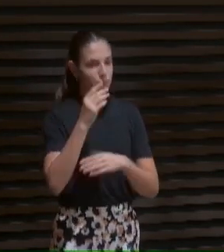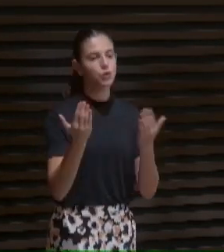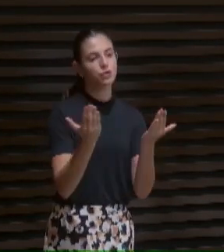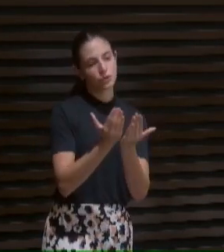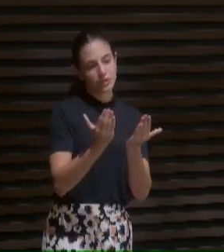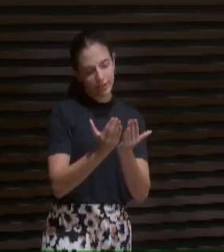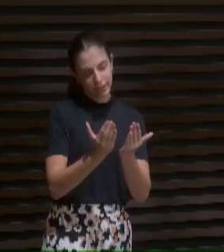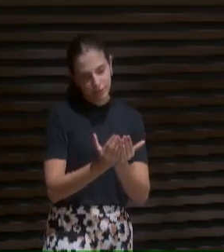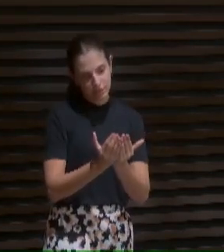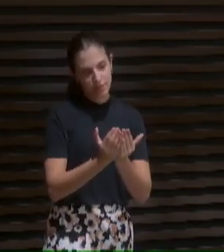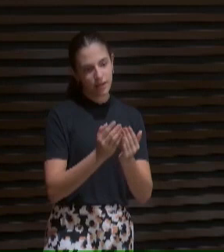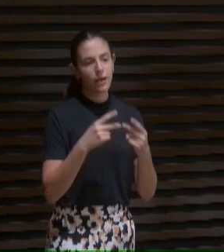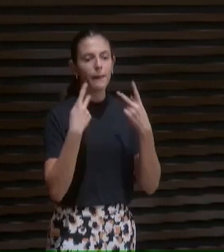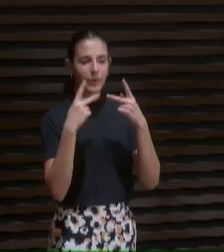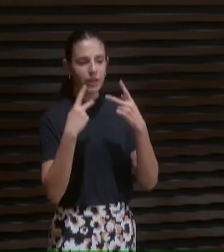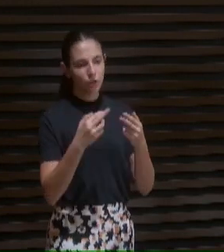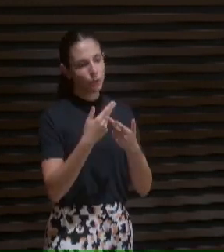paixões.